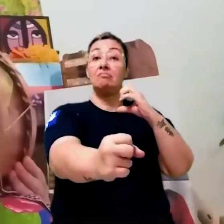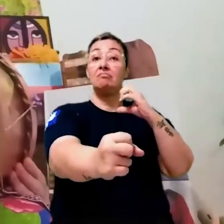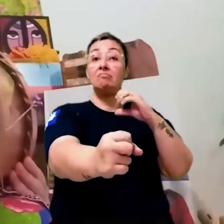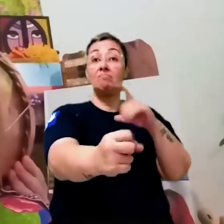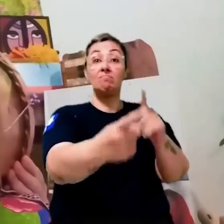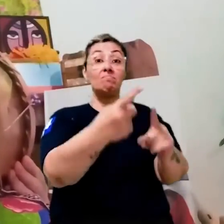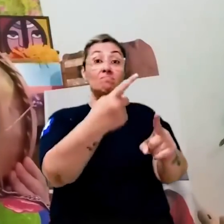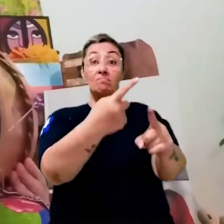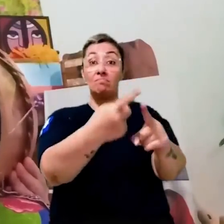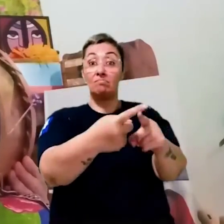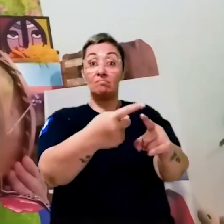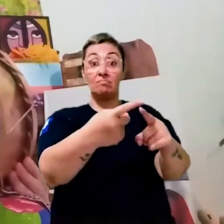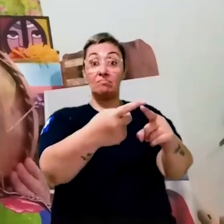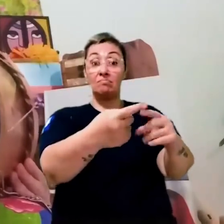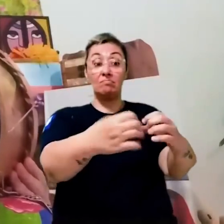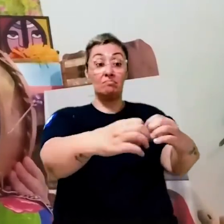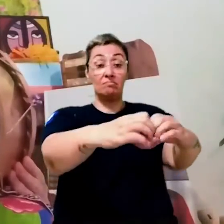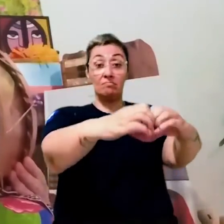coração,